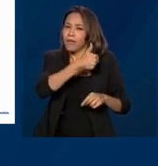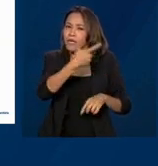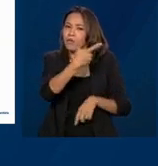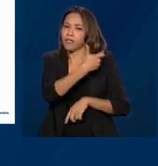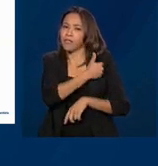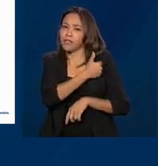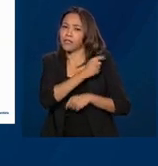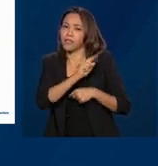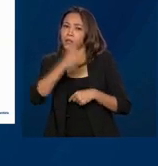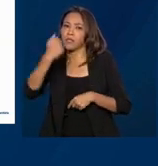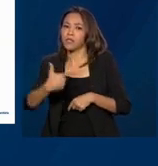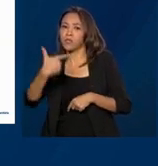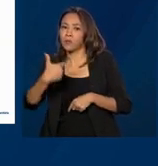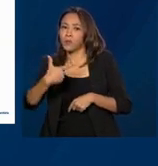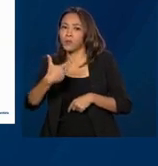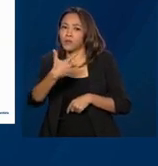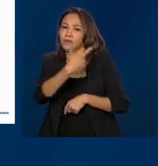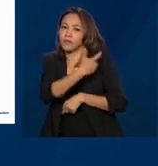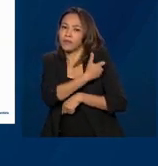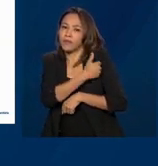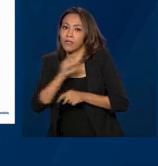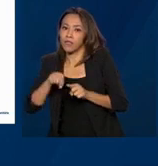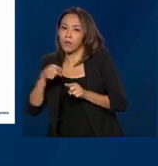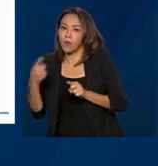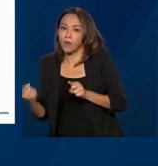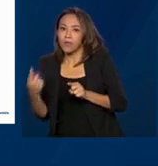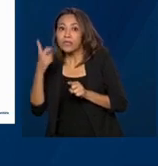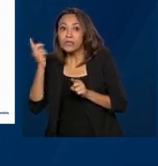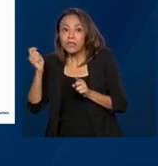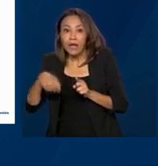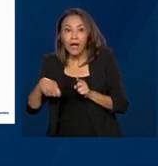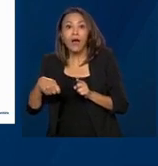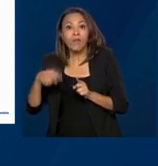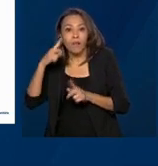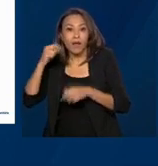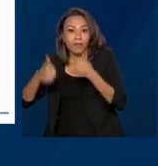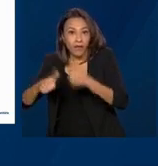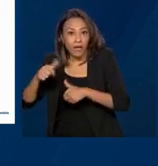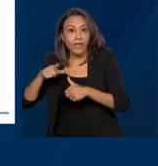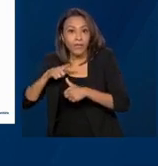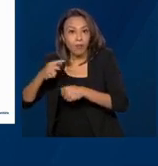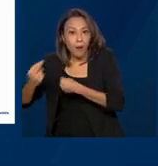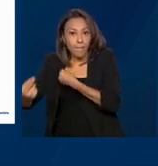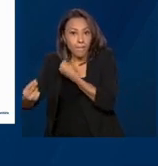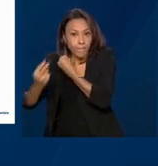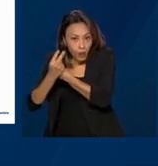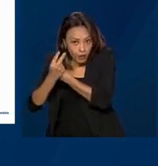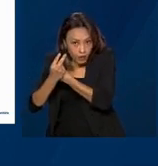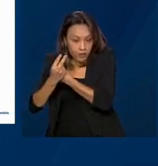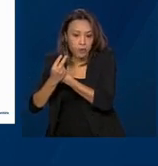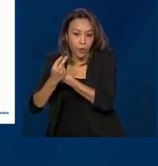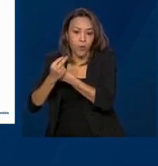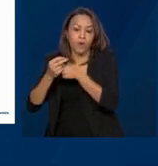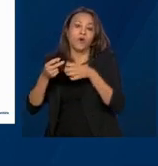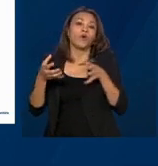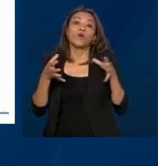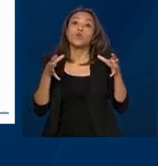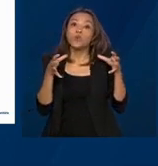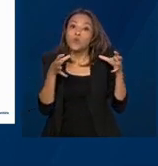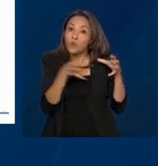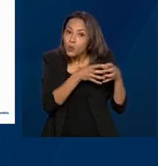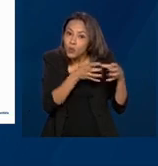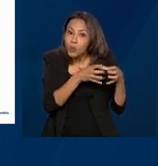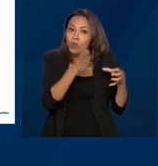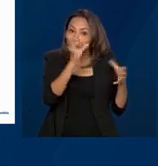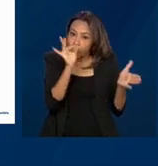dose, a gente já consegue avaliar que existe uma proteção ao risco no grupo vacinal em relação ao